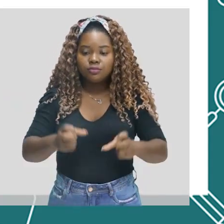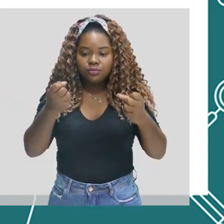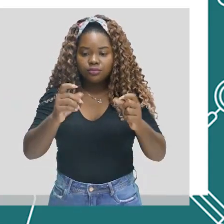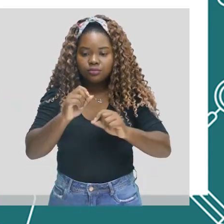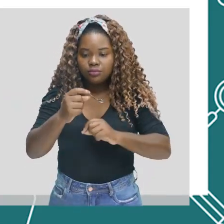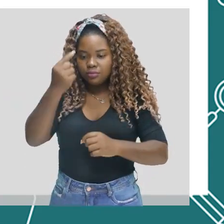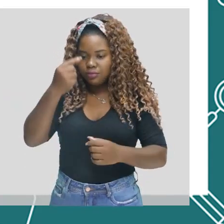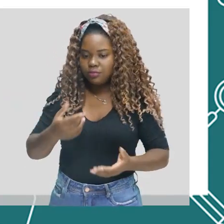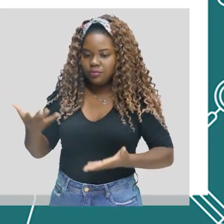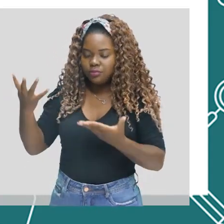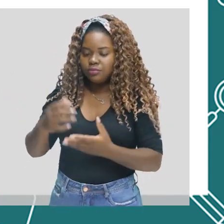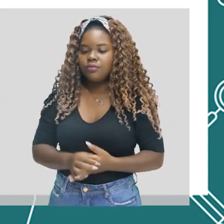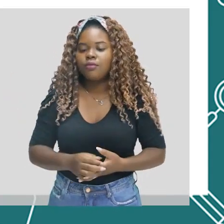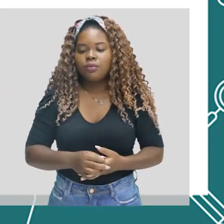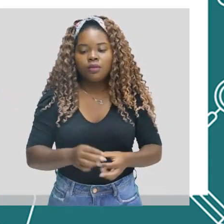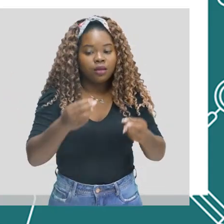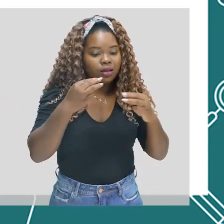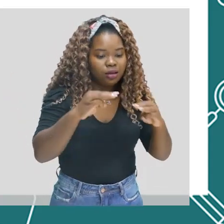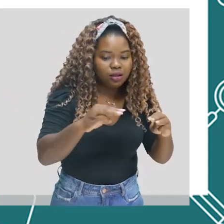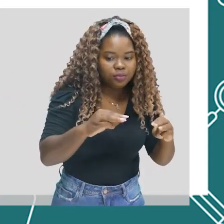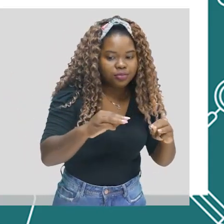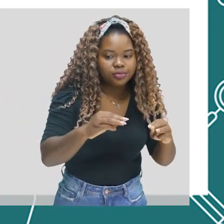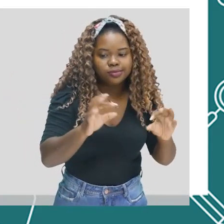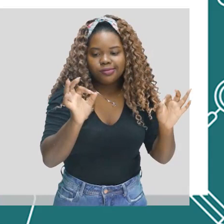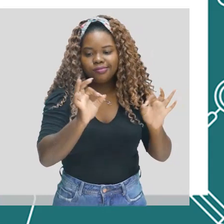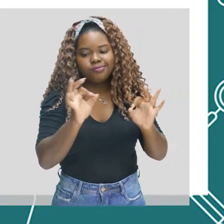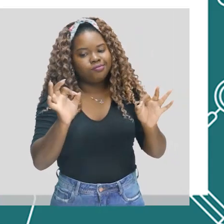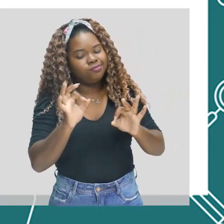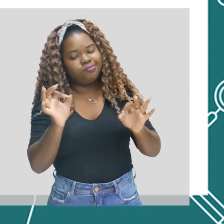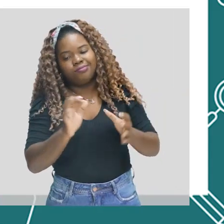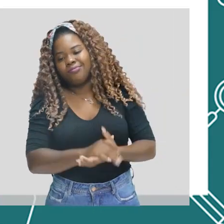ó, aquela mensagem não vale o risco.